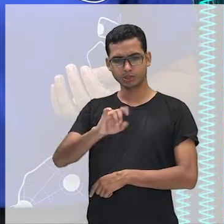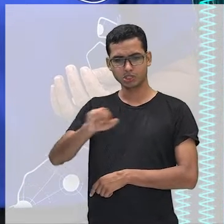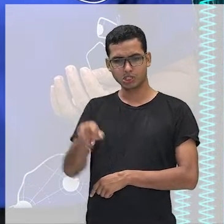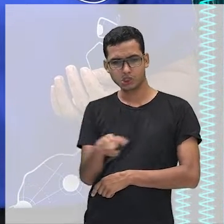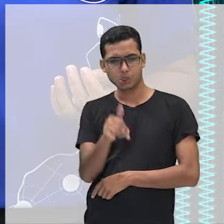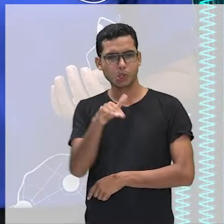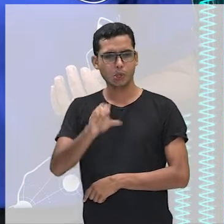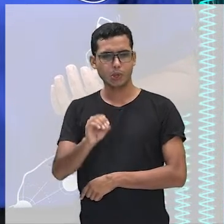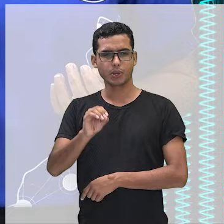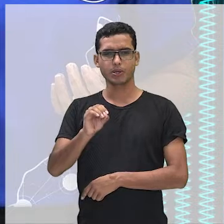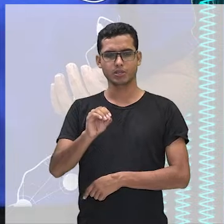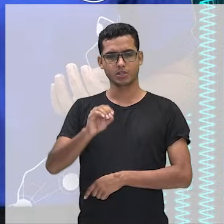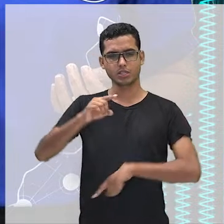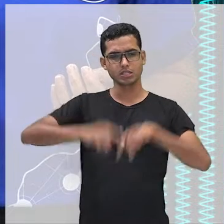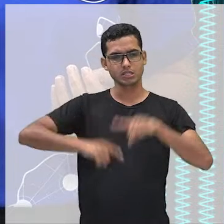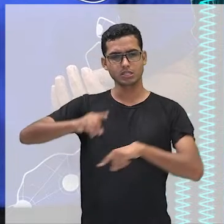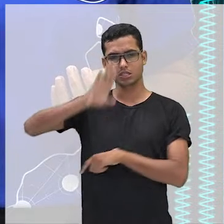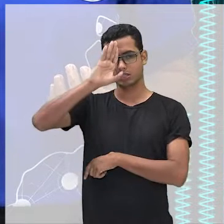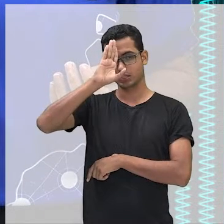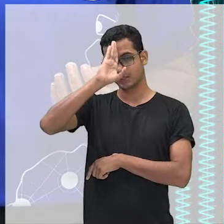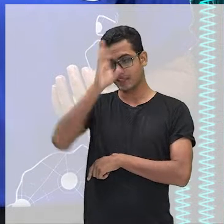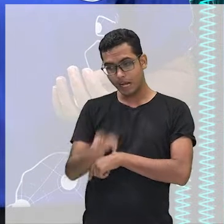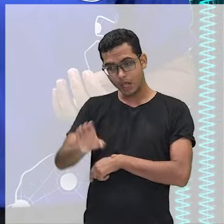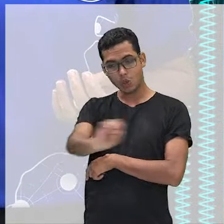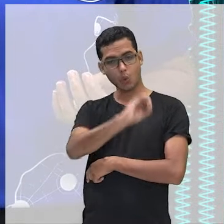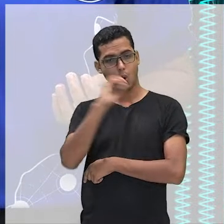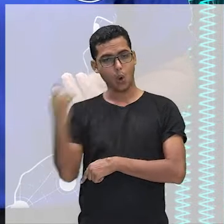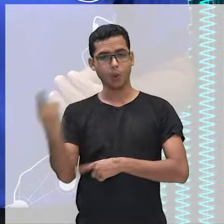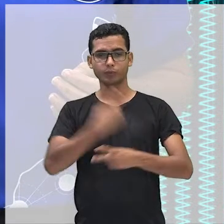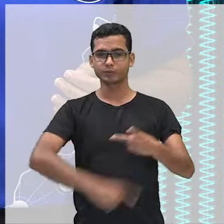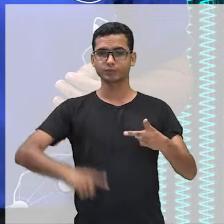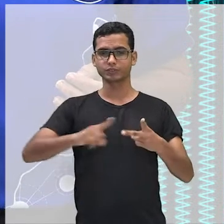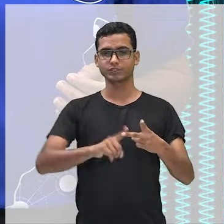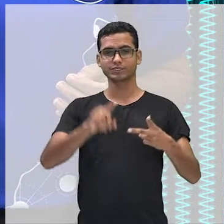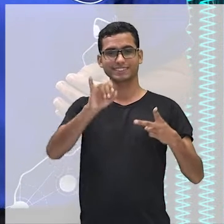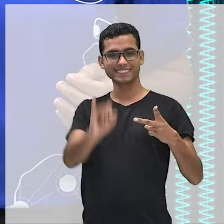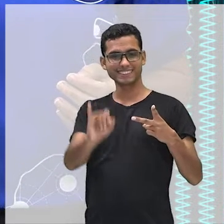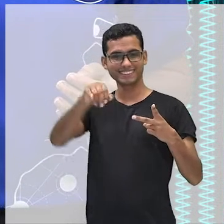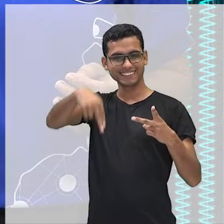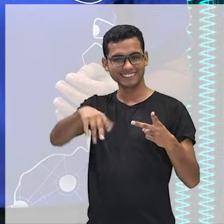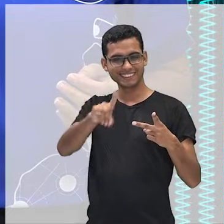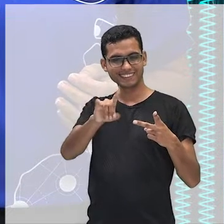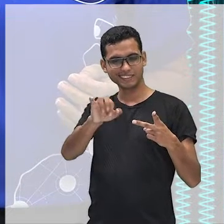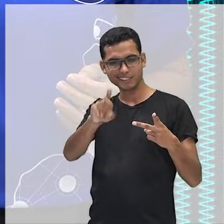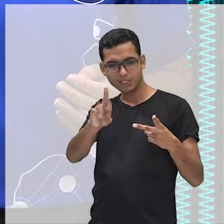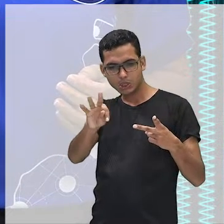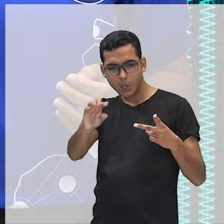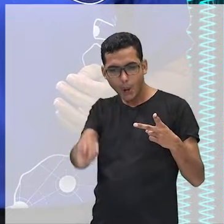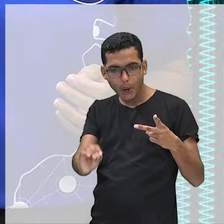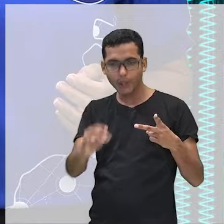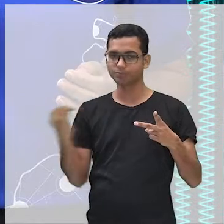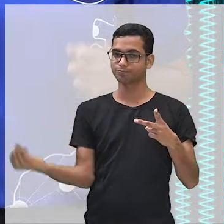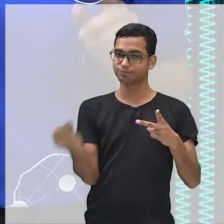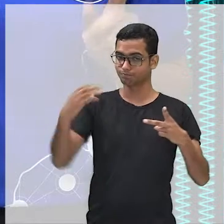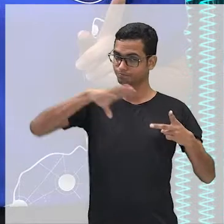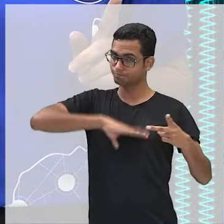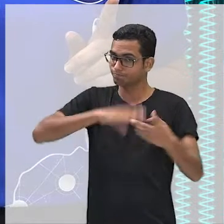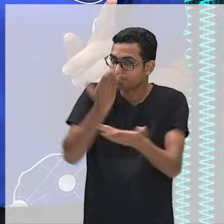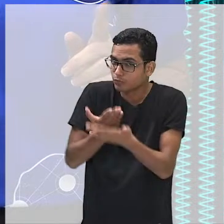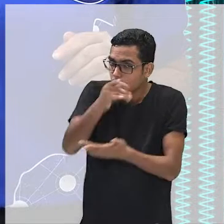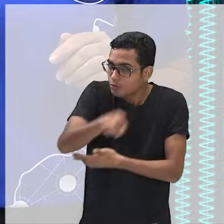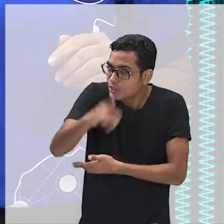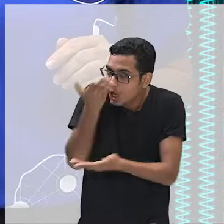ou indireto na frase. Olha aí, quem não estudou a parte de português desse objeto direto ou indireto, dê